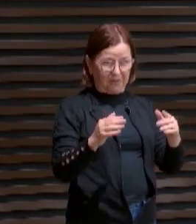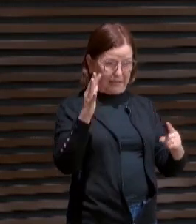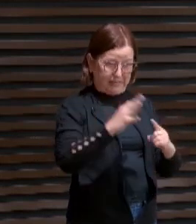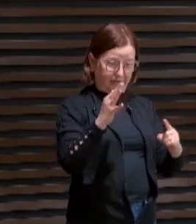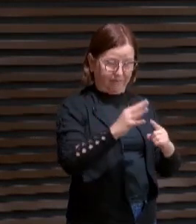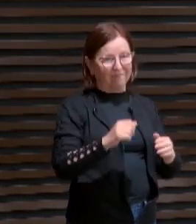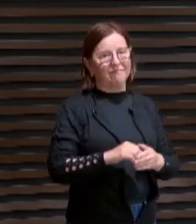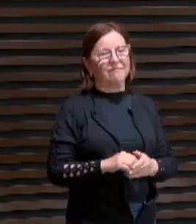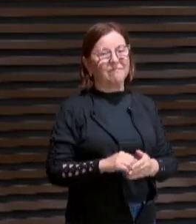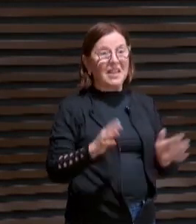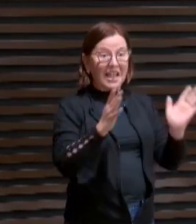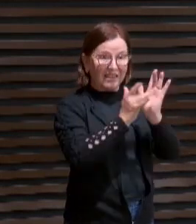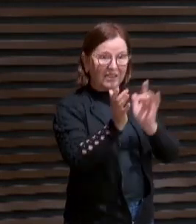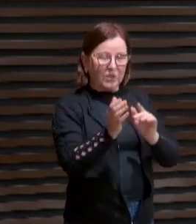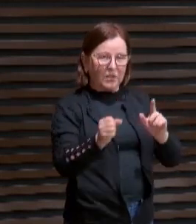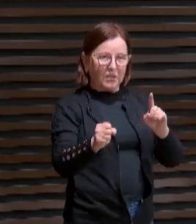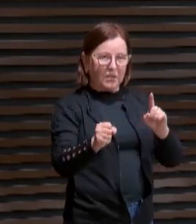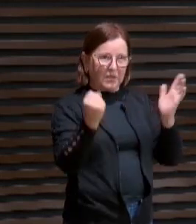Jesus foi crucificado